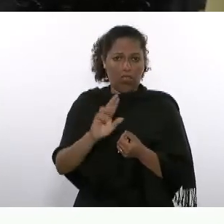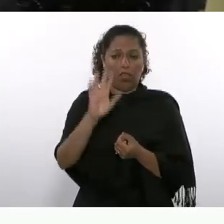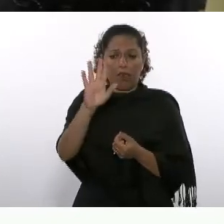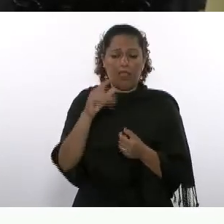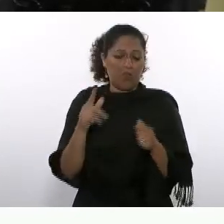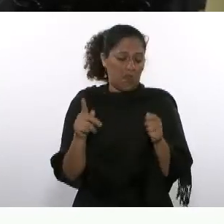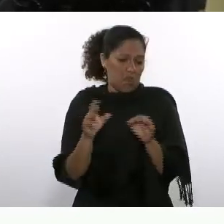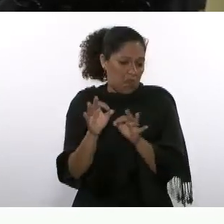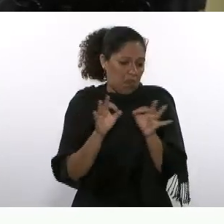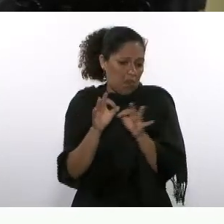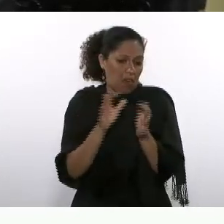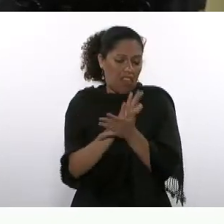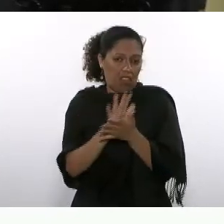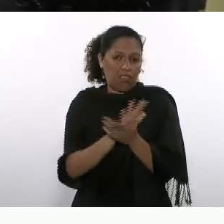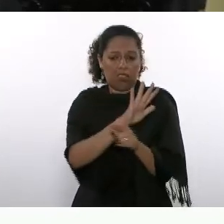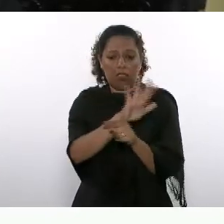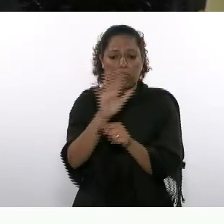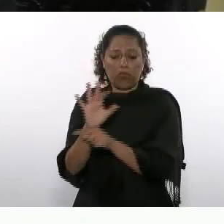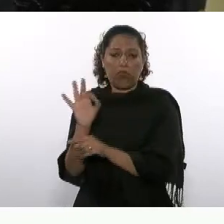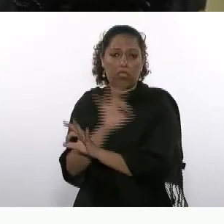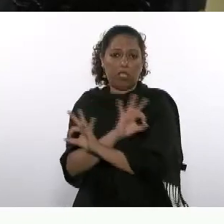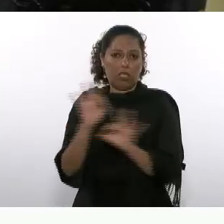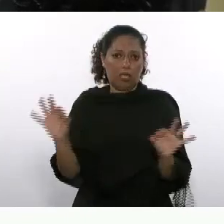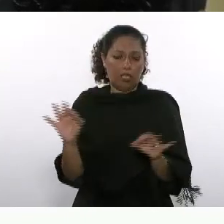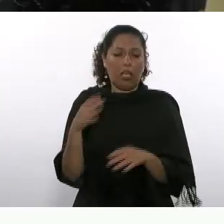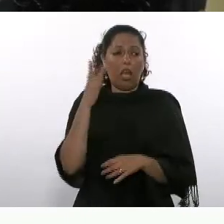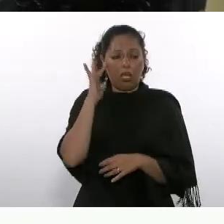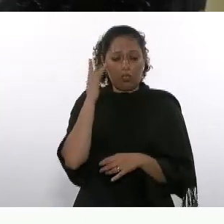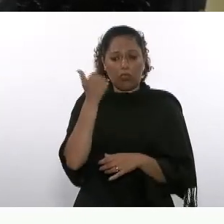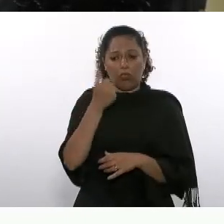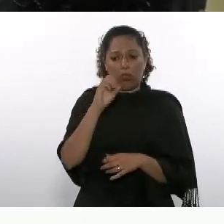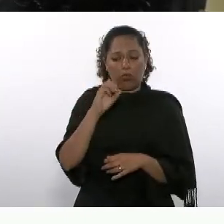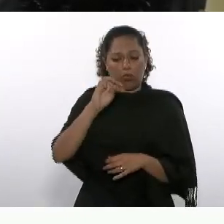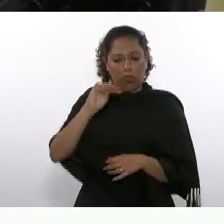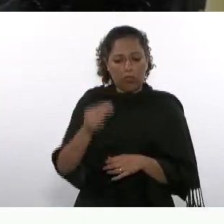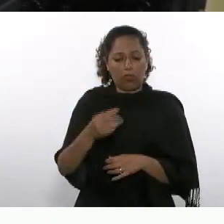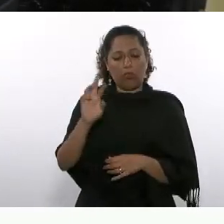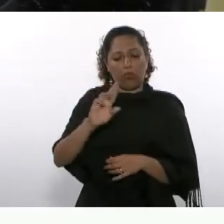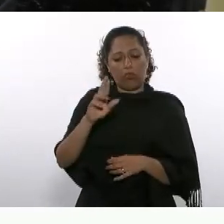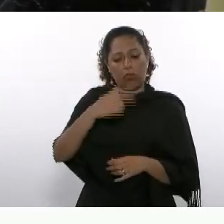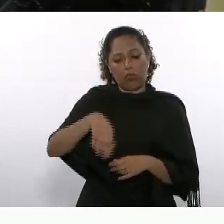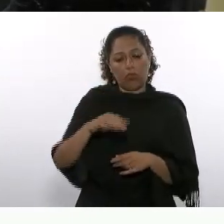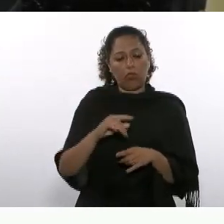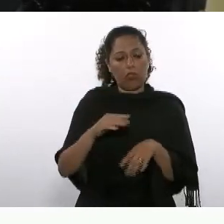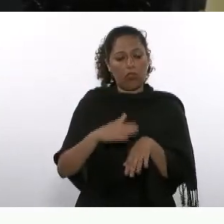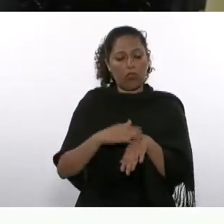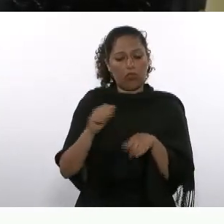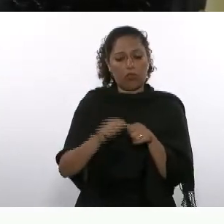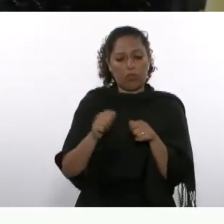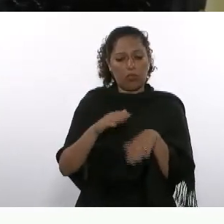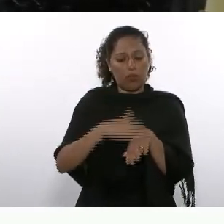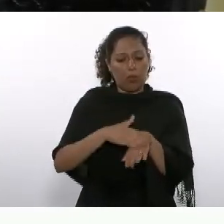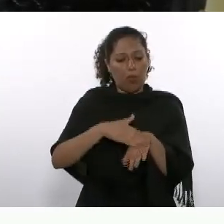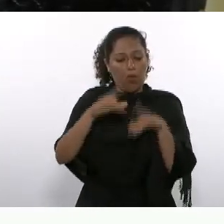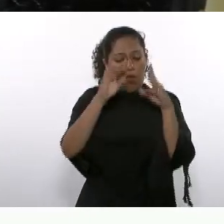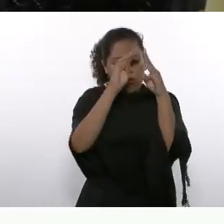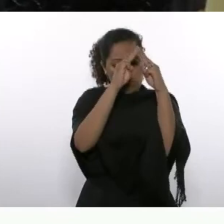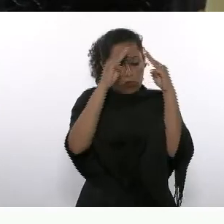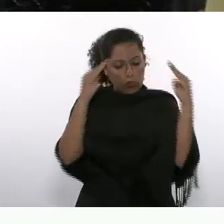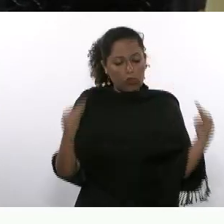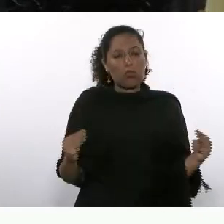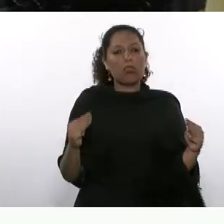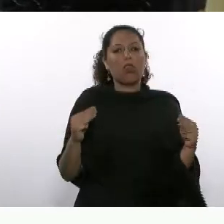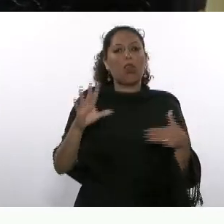produz nada para o Rio de Janeiro. Eu tenho convicção que com 10 milhões de reais a gente faria o maior museu da América Latina do esporte